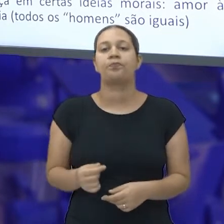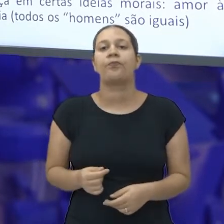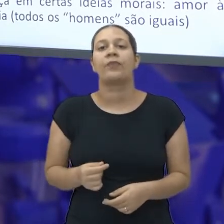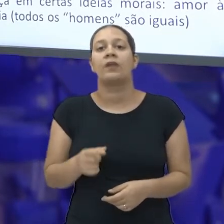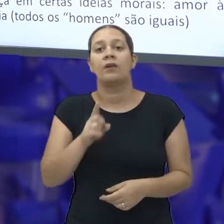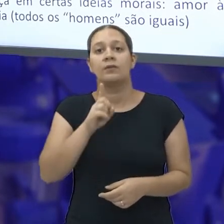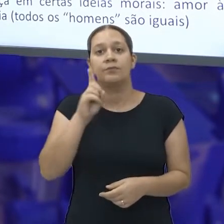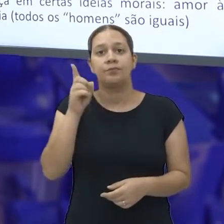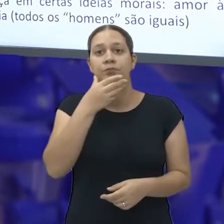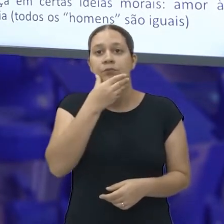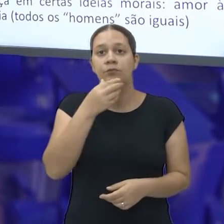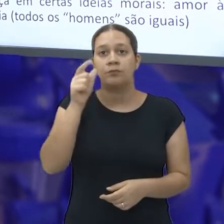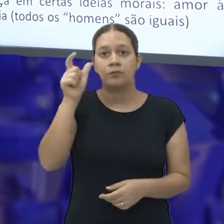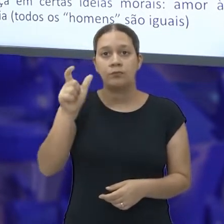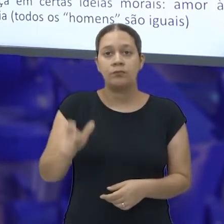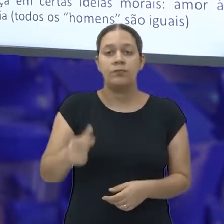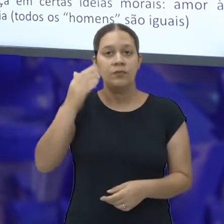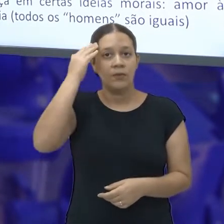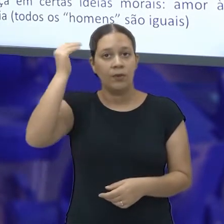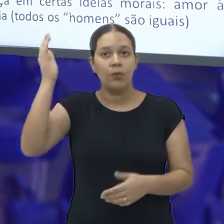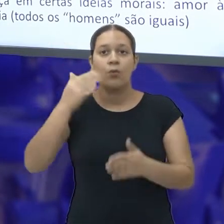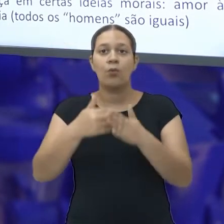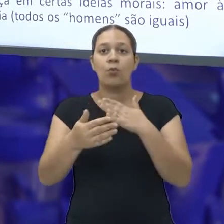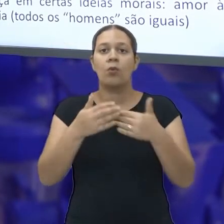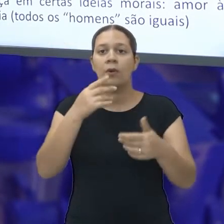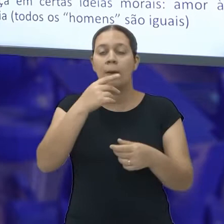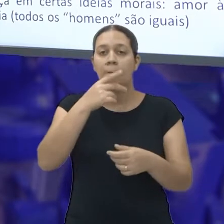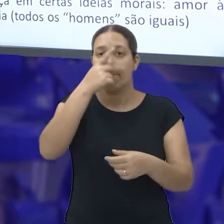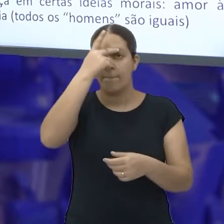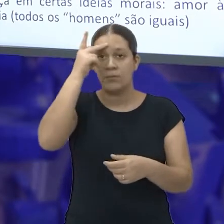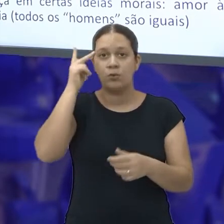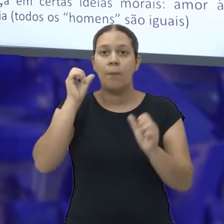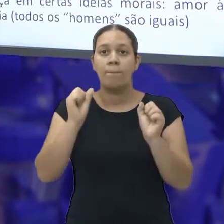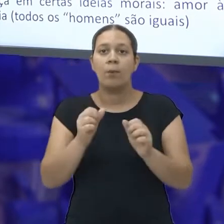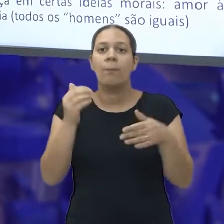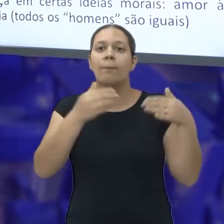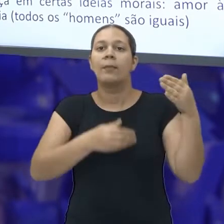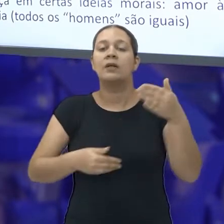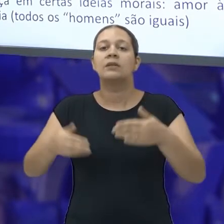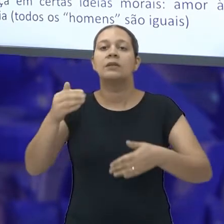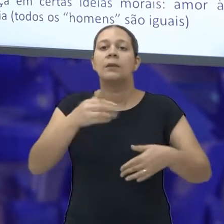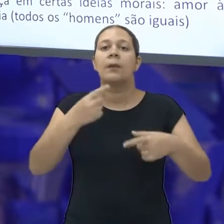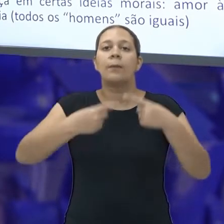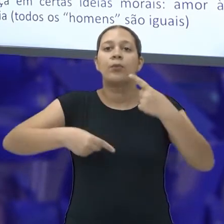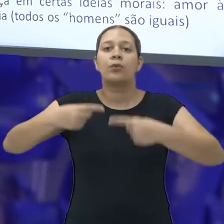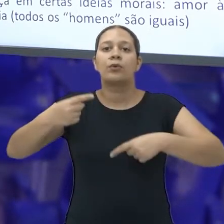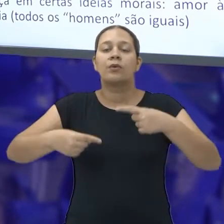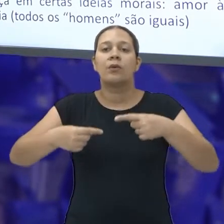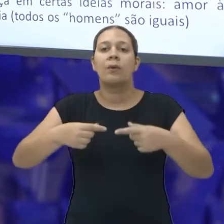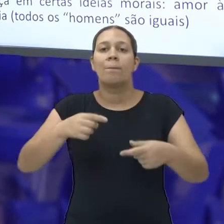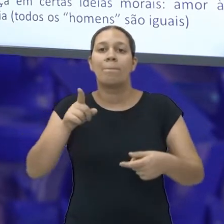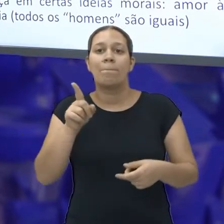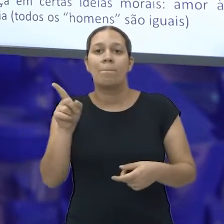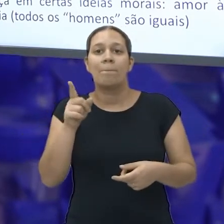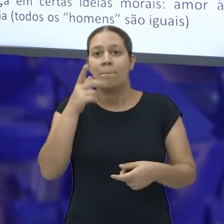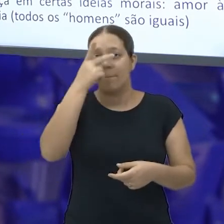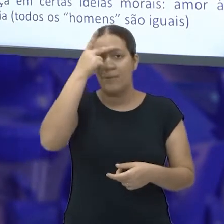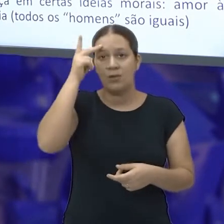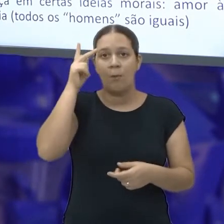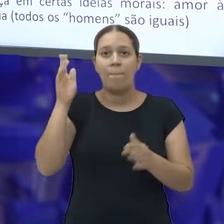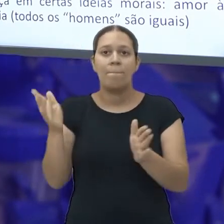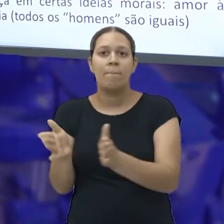ele entendeu que se qualquer pessoa pode participar da política, aquela que for pobre ou vai para a Assembleia ou